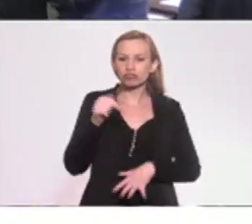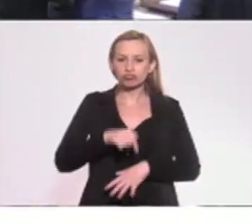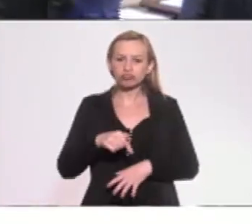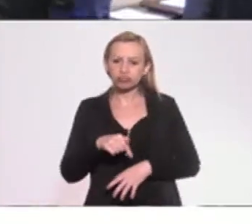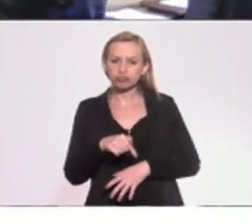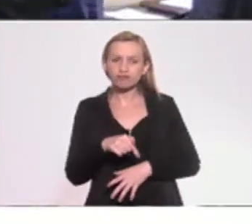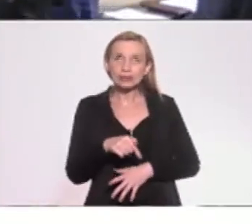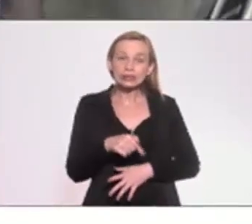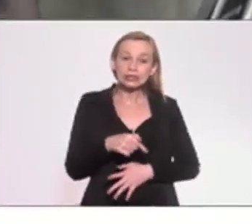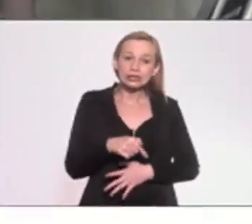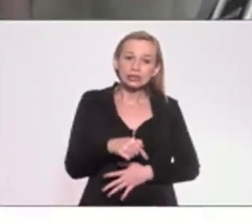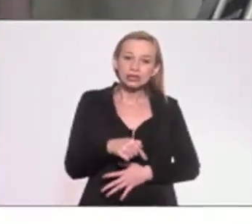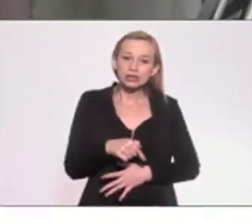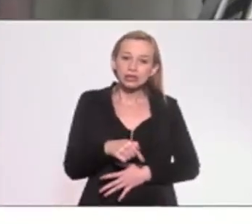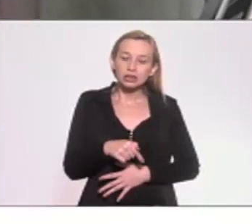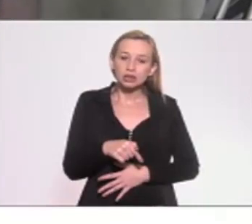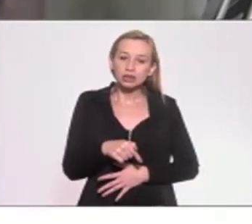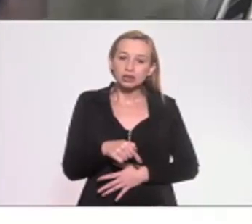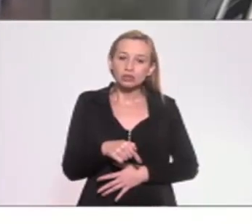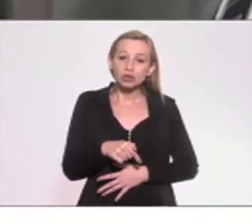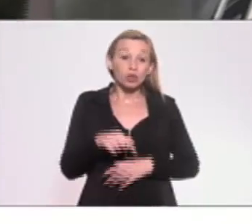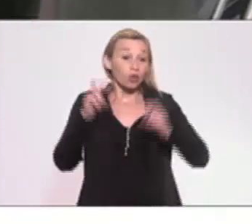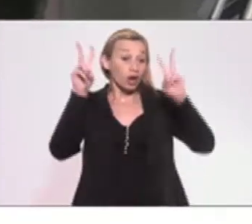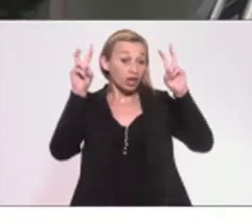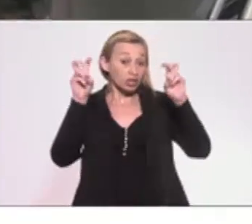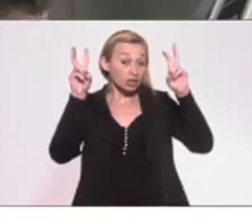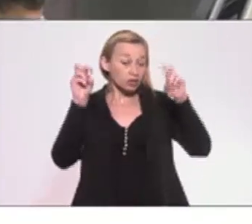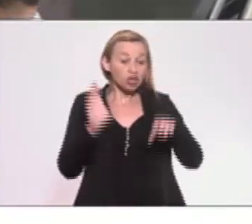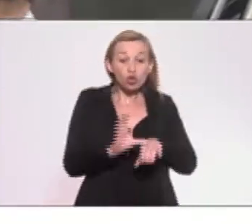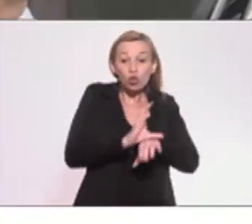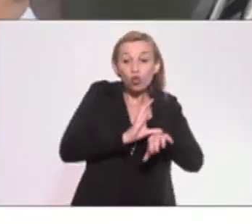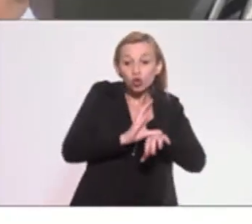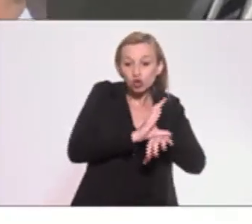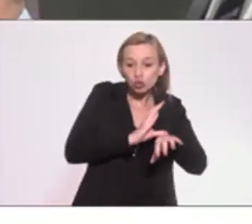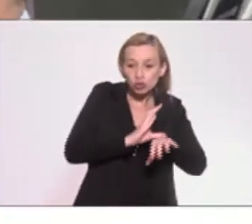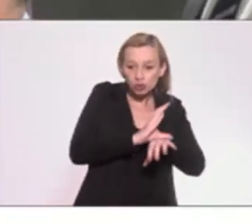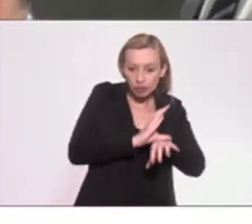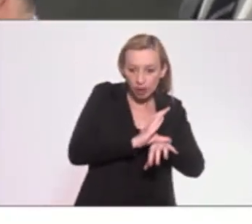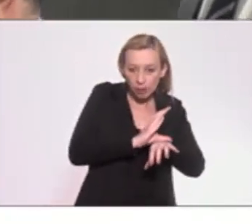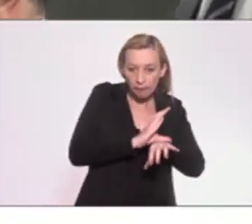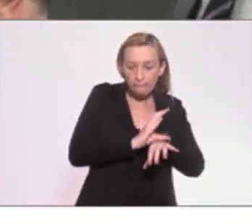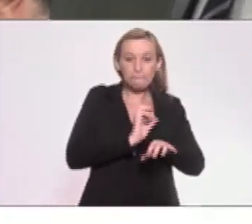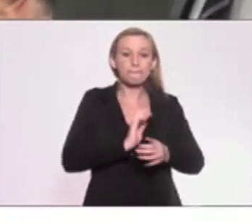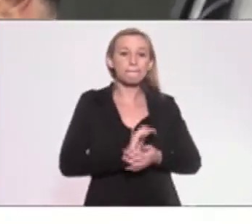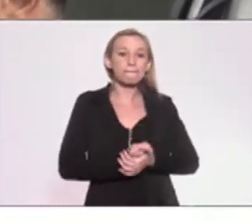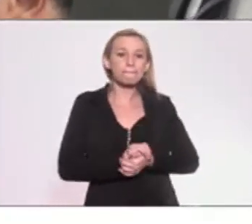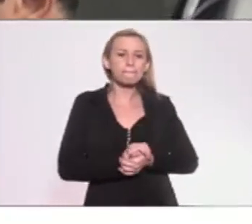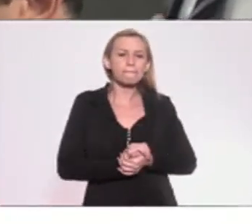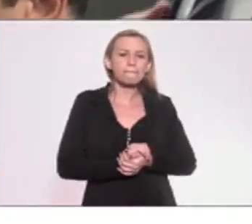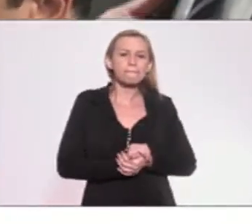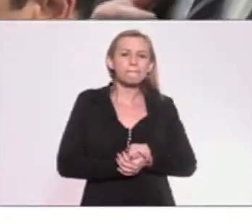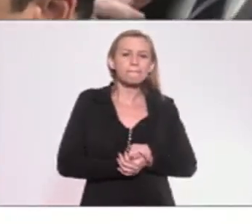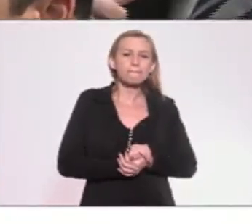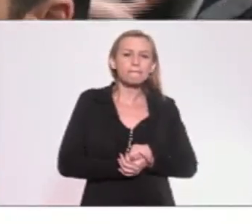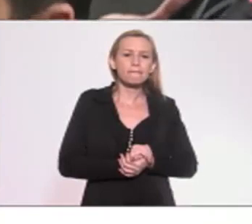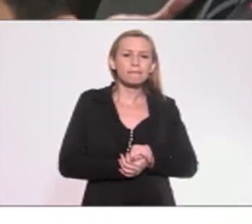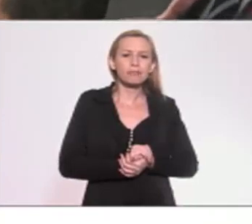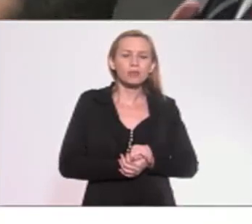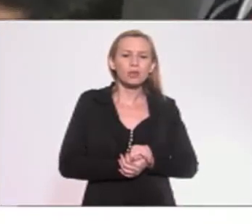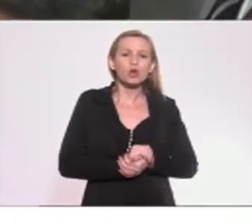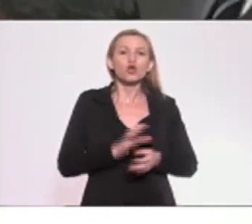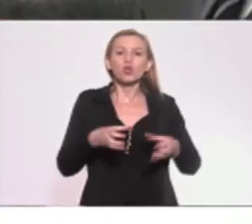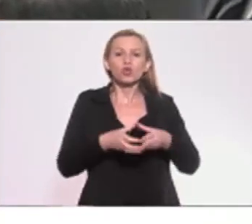dentro é a questão constitucional. O parlamento, em